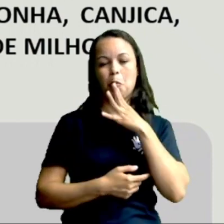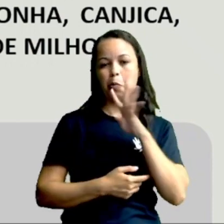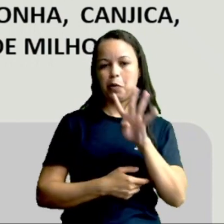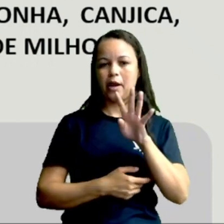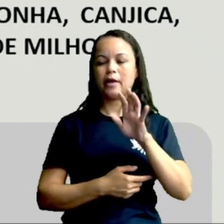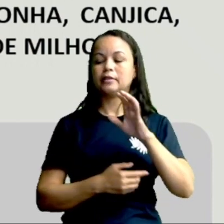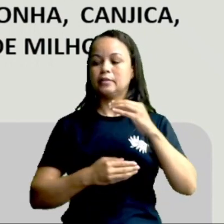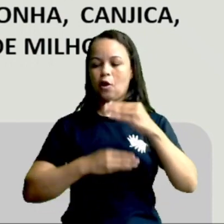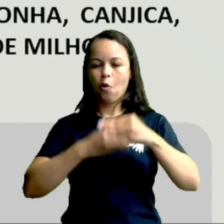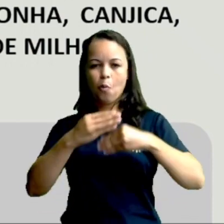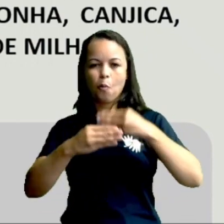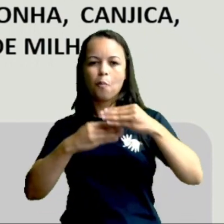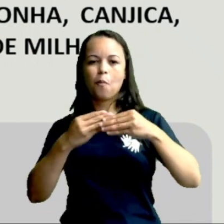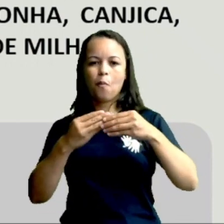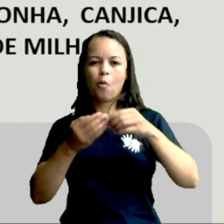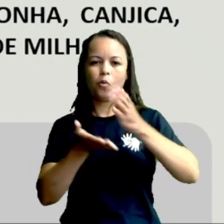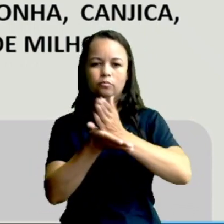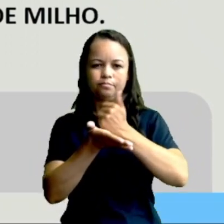goiabada.